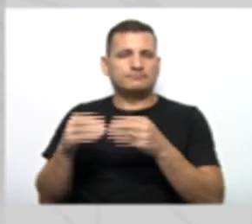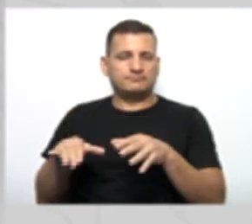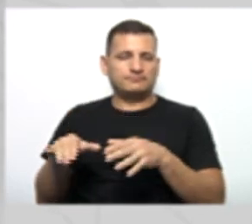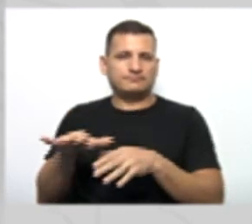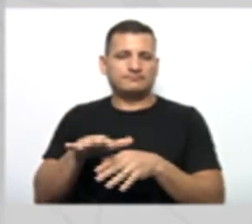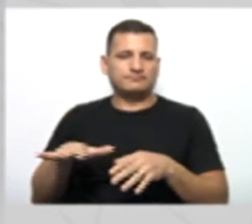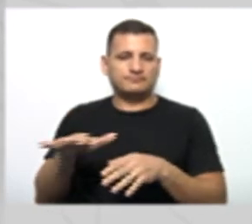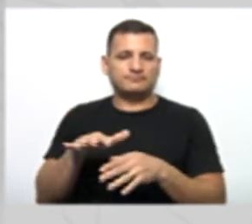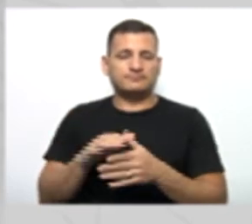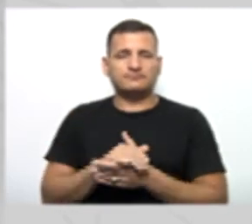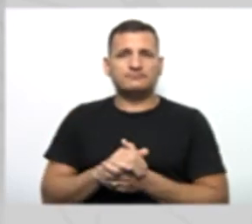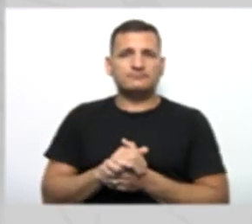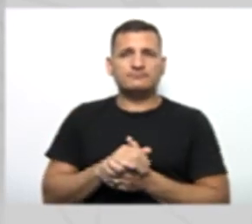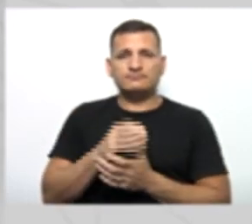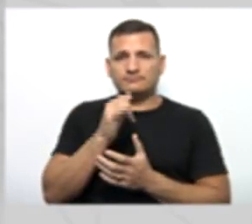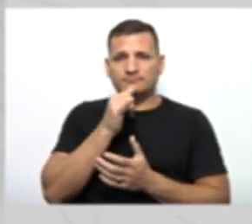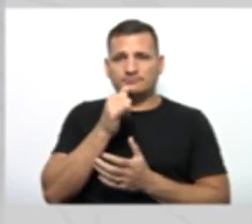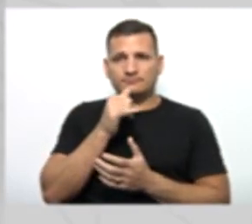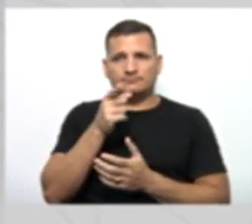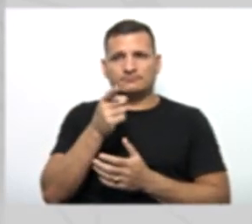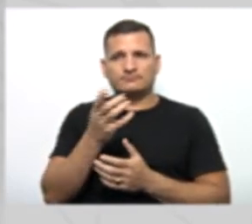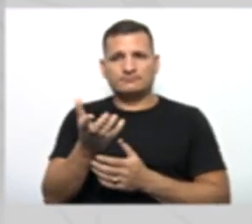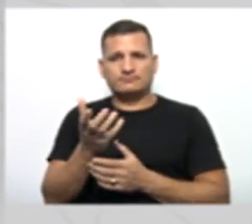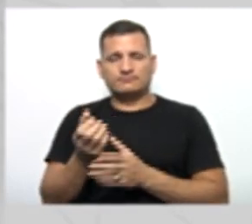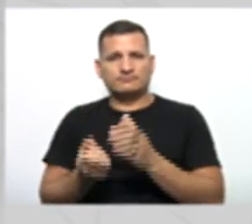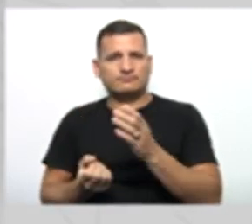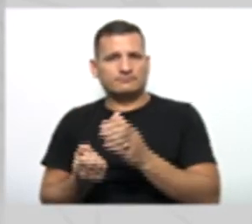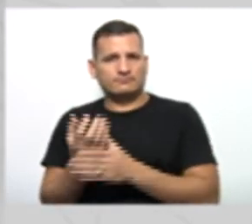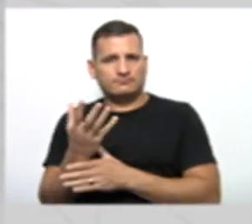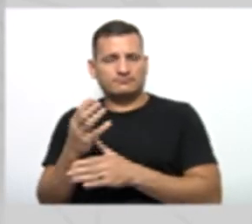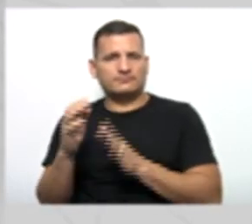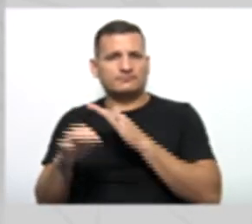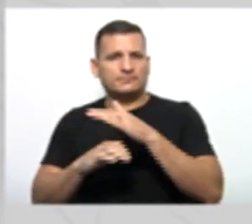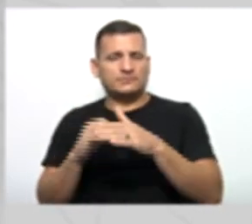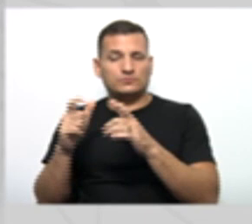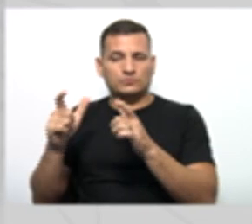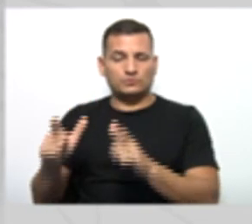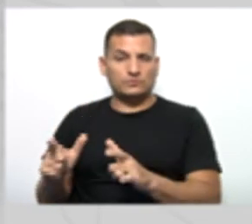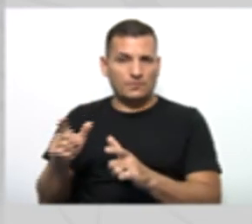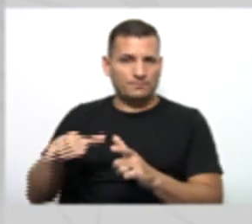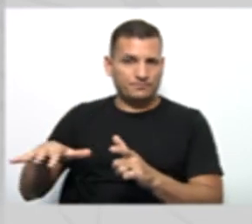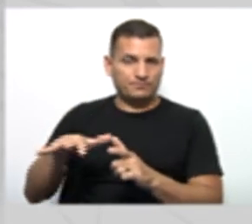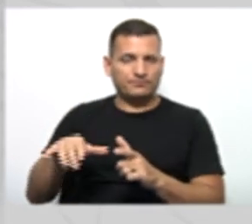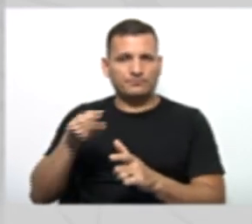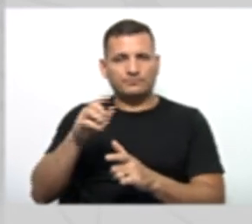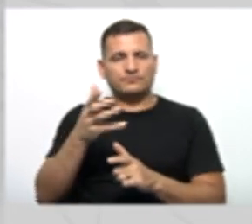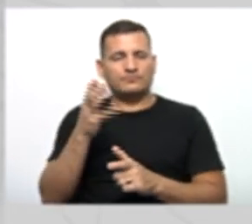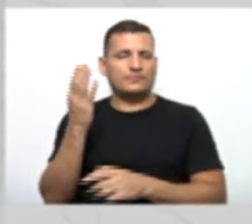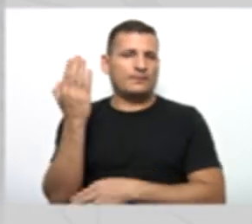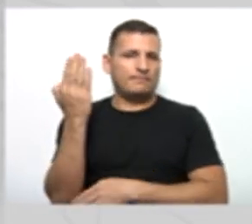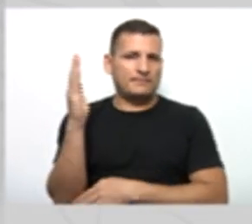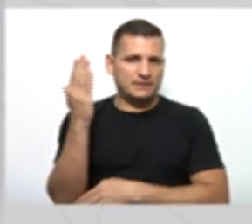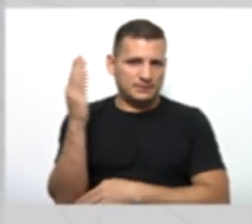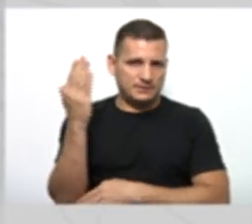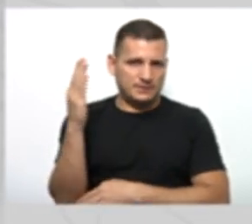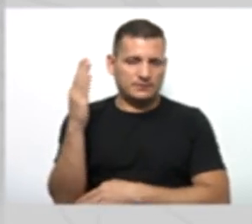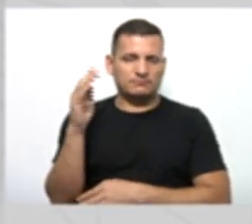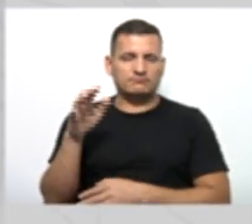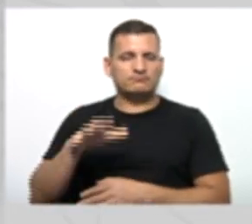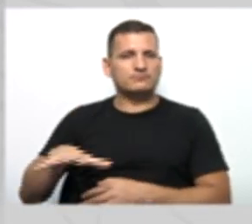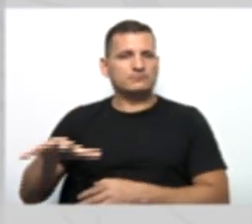instalar uma empresa em um local. Por exemplo, você queira instalar uma madeireira em uma região.